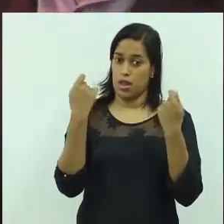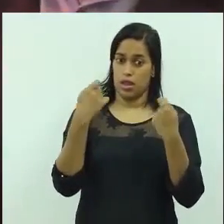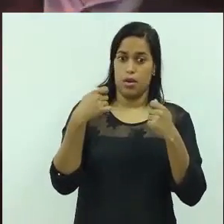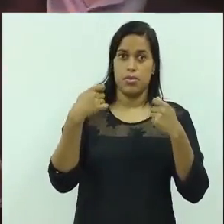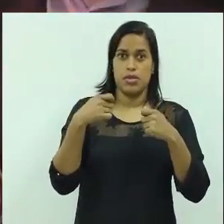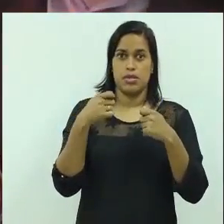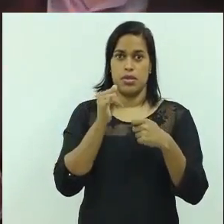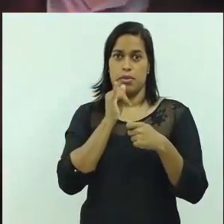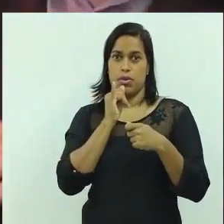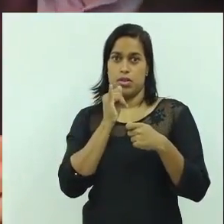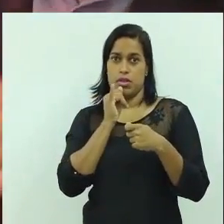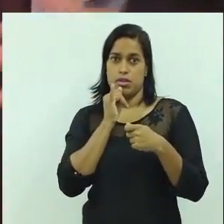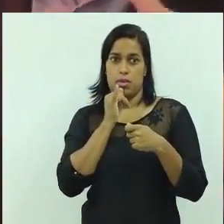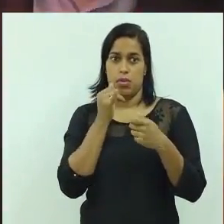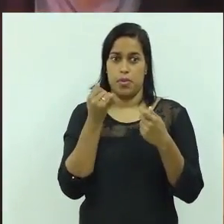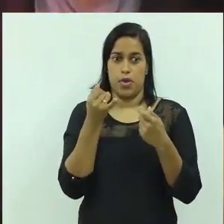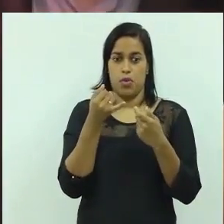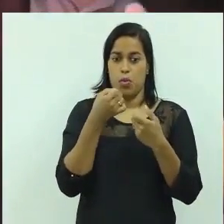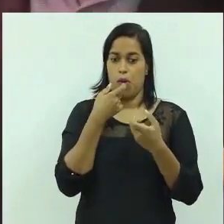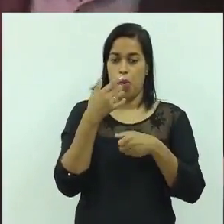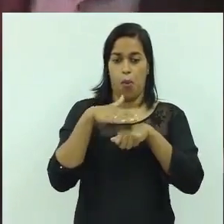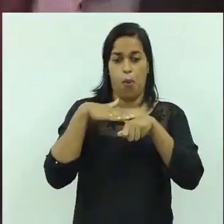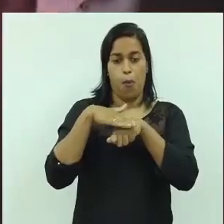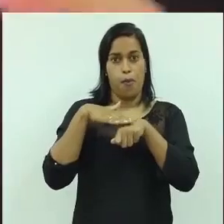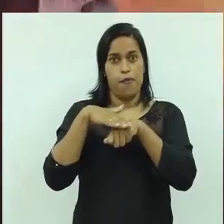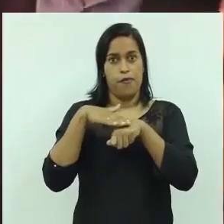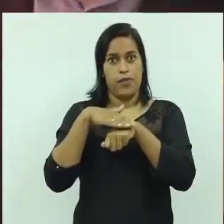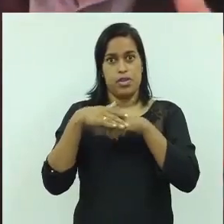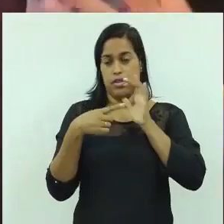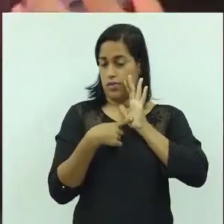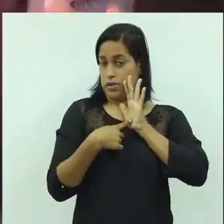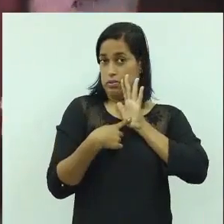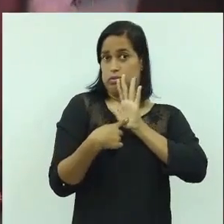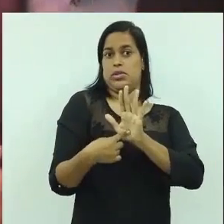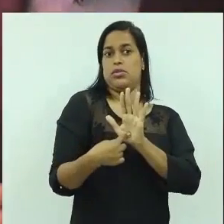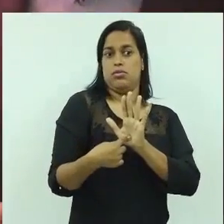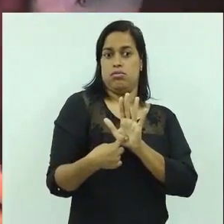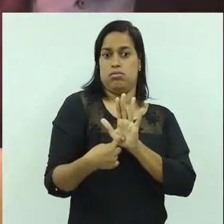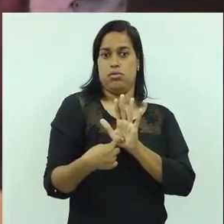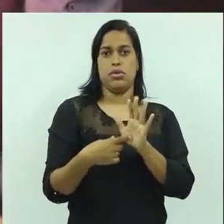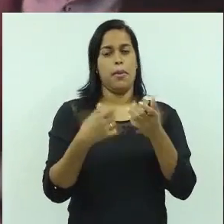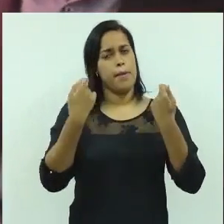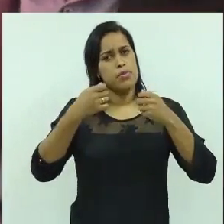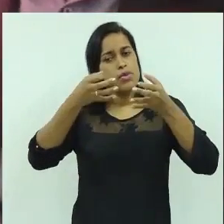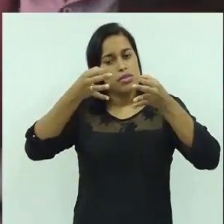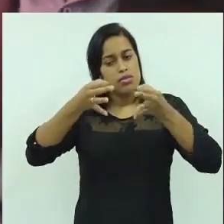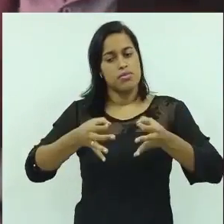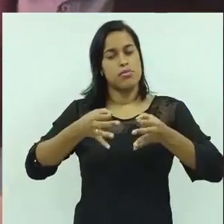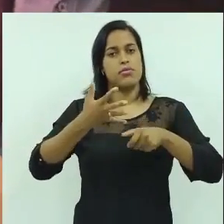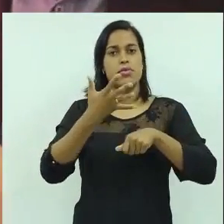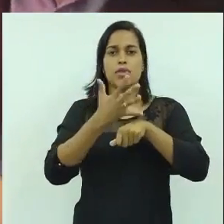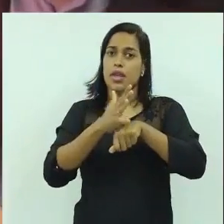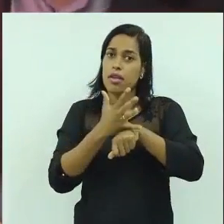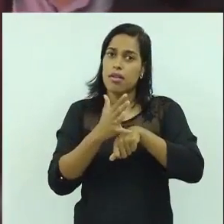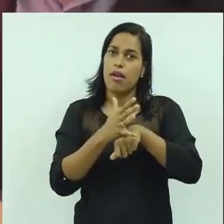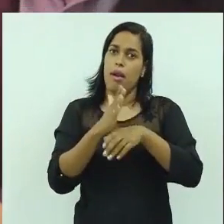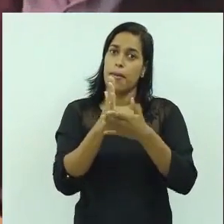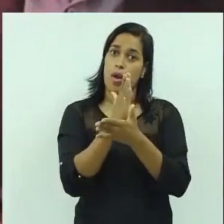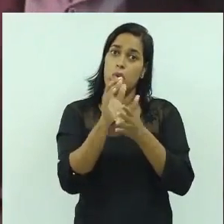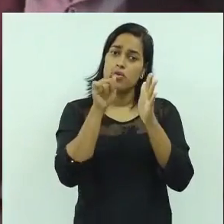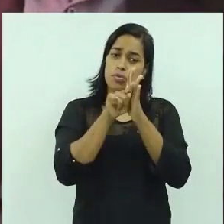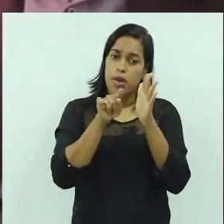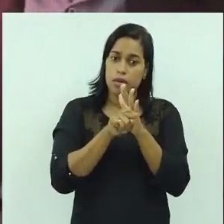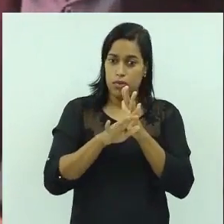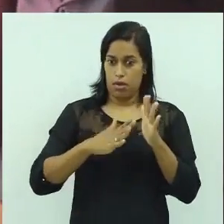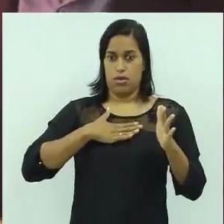com um script fechado, não é uma peça que você vai ter que fazer, mas você precisa se preparar para algumas questões e não ser pego